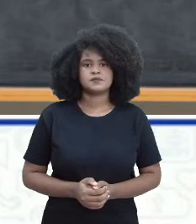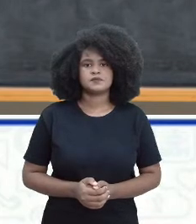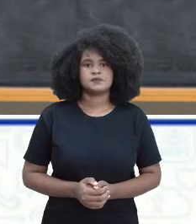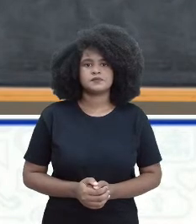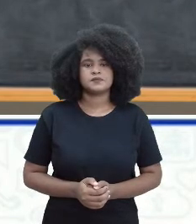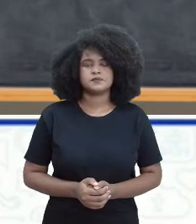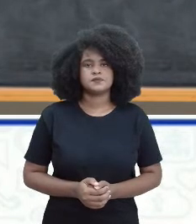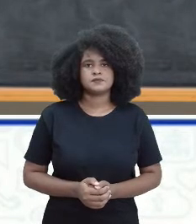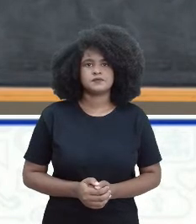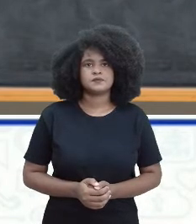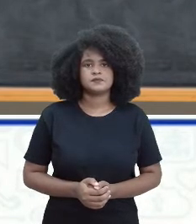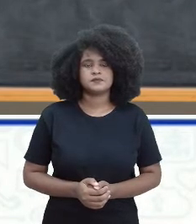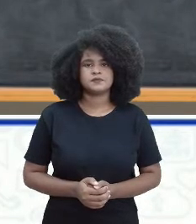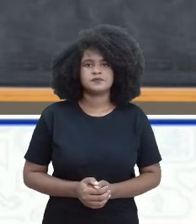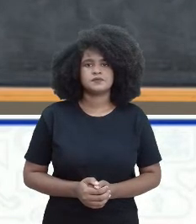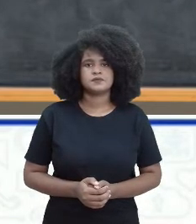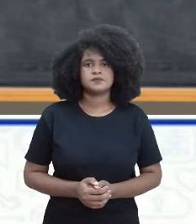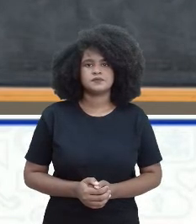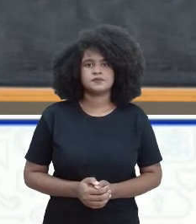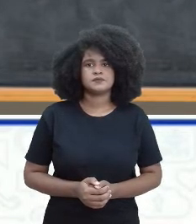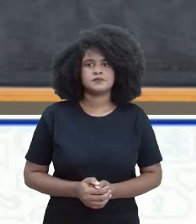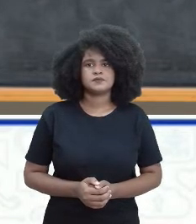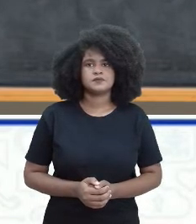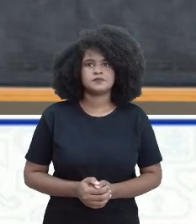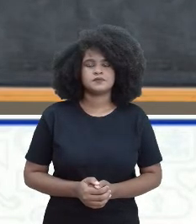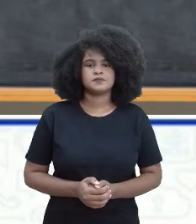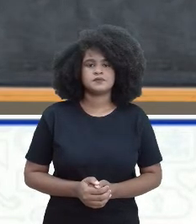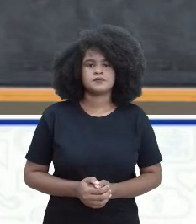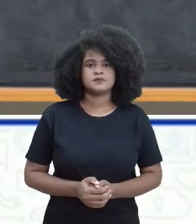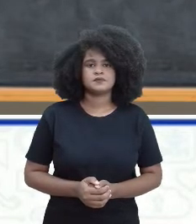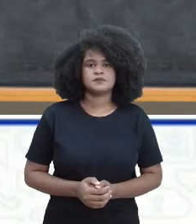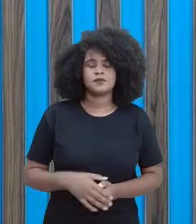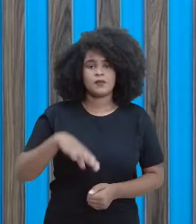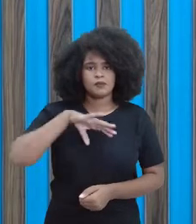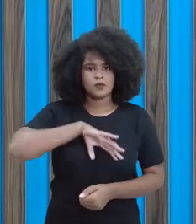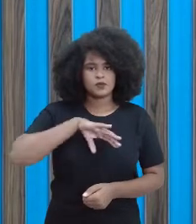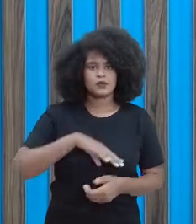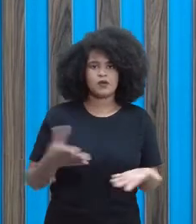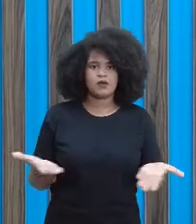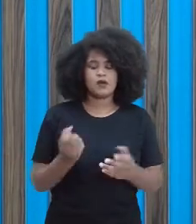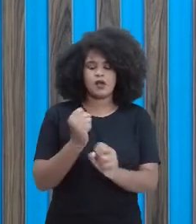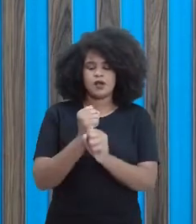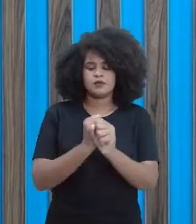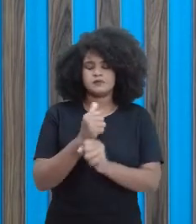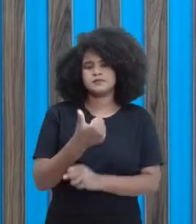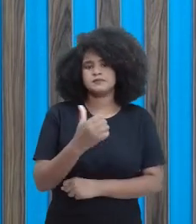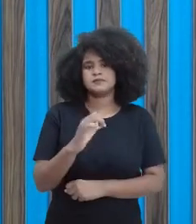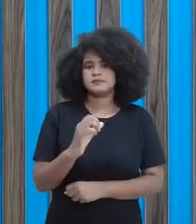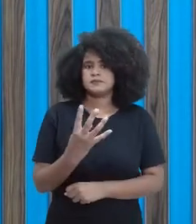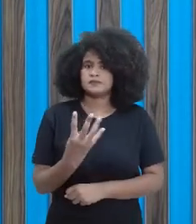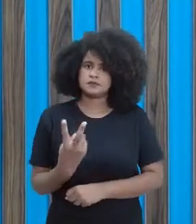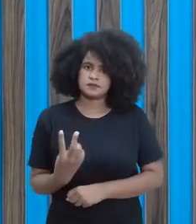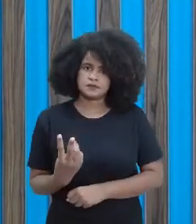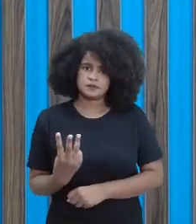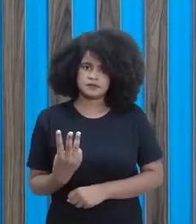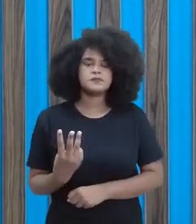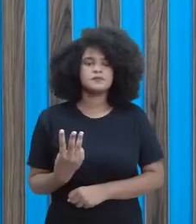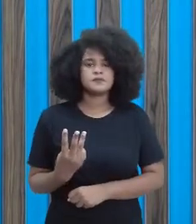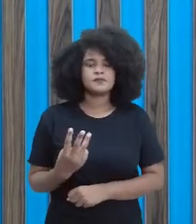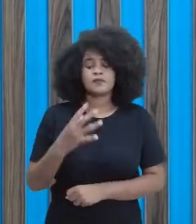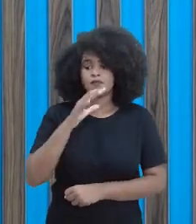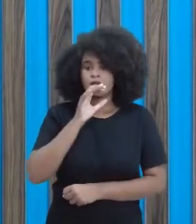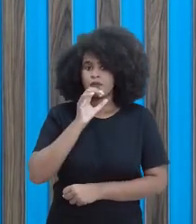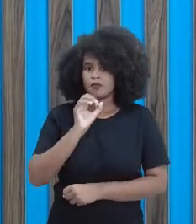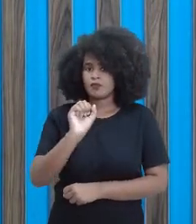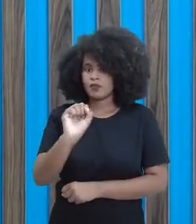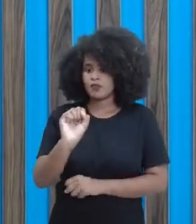Recife Law School. Em português, pessoal. Em 1943, Freire ainda estava